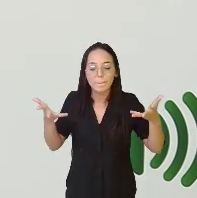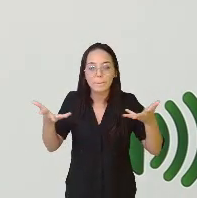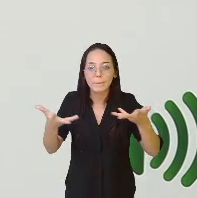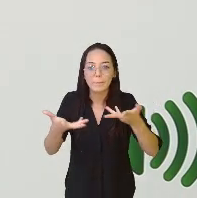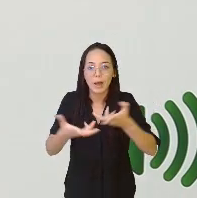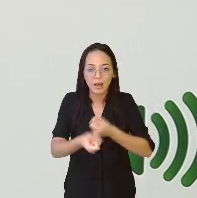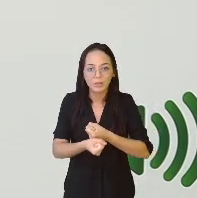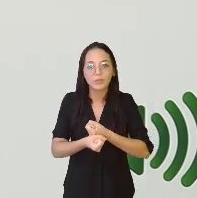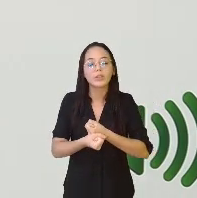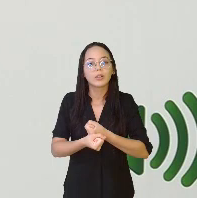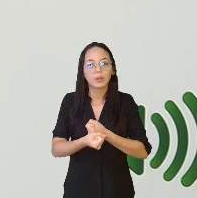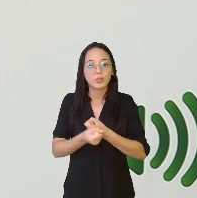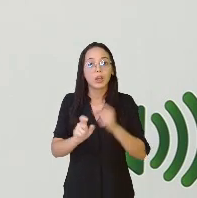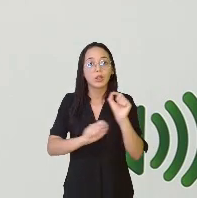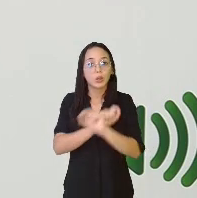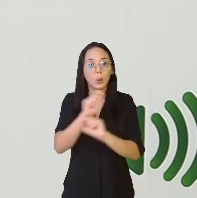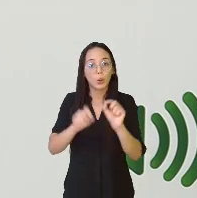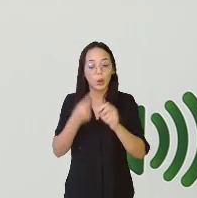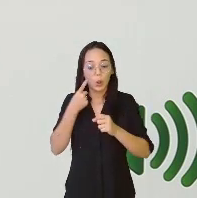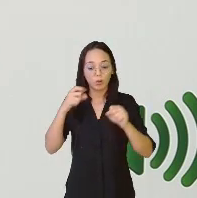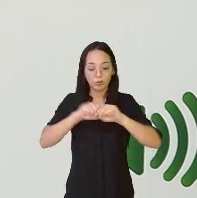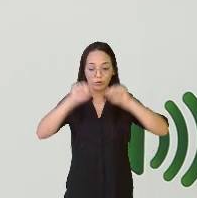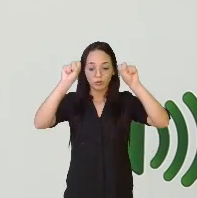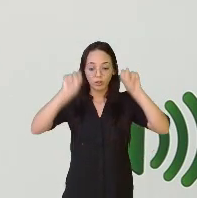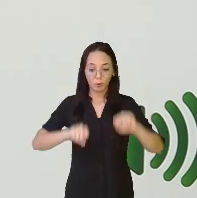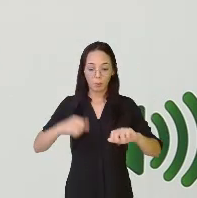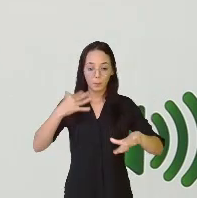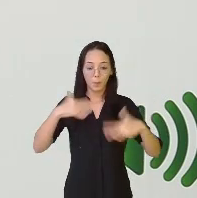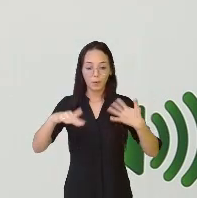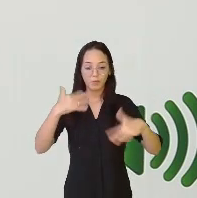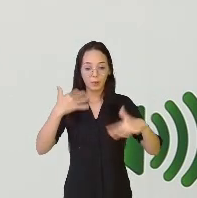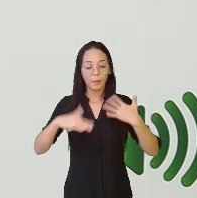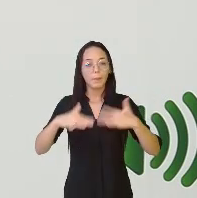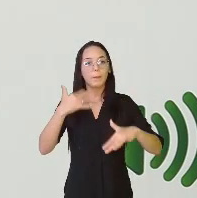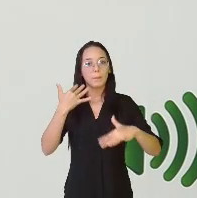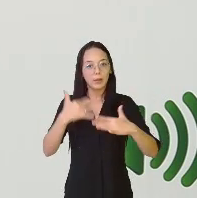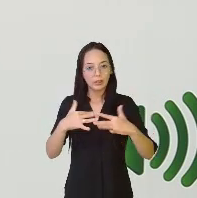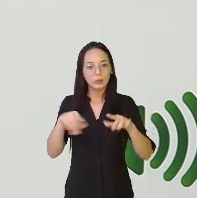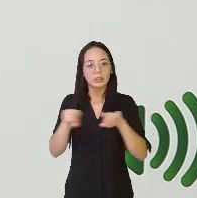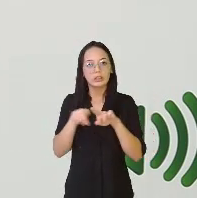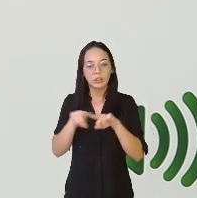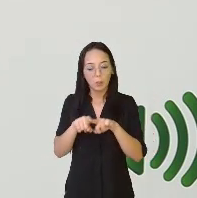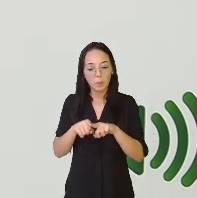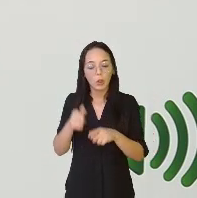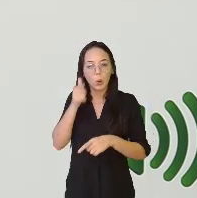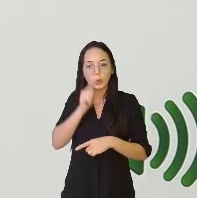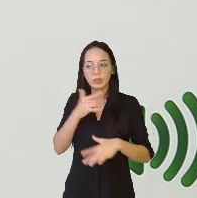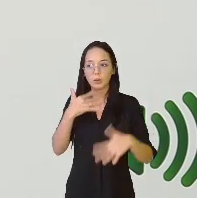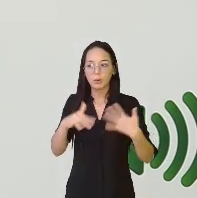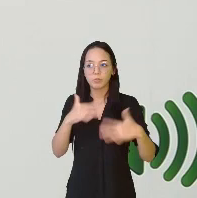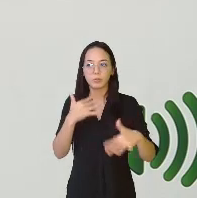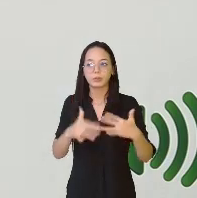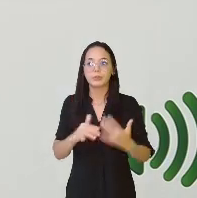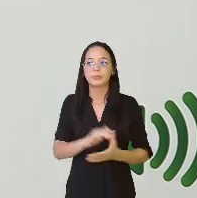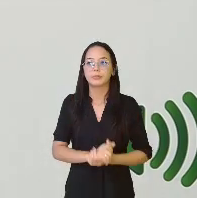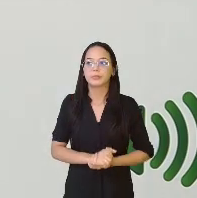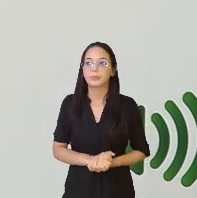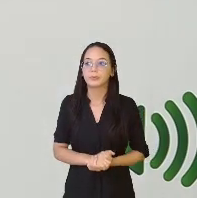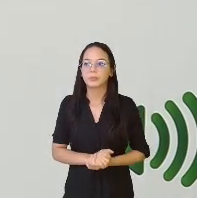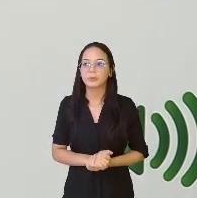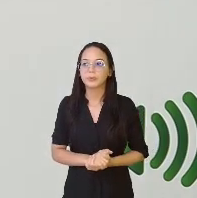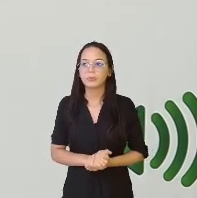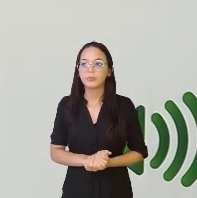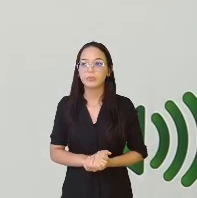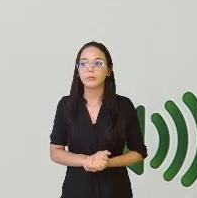e que certamente o seu sistema locomotor ele vai entrar em pleno funcionamento. Eu